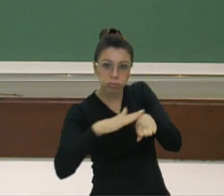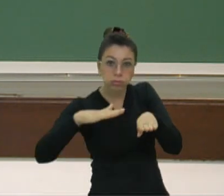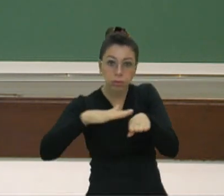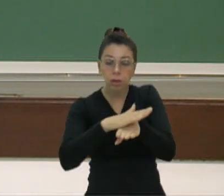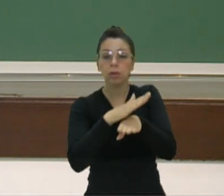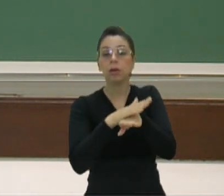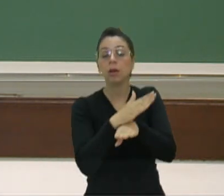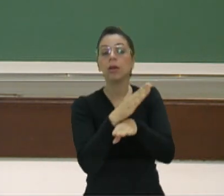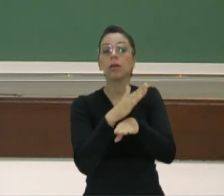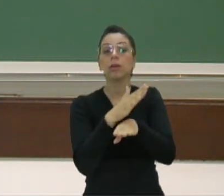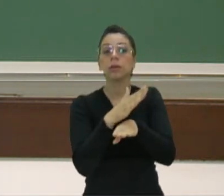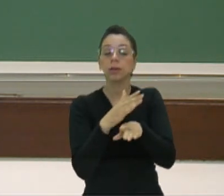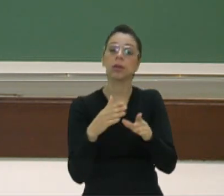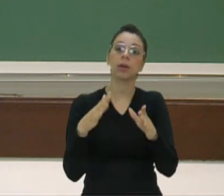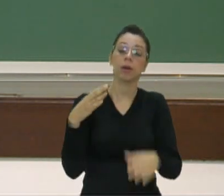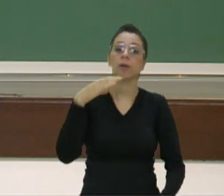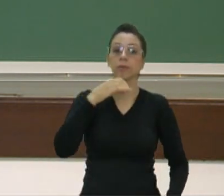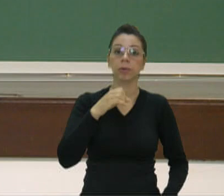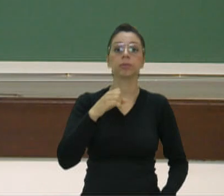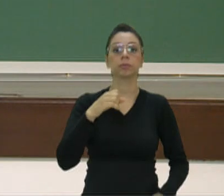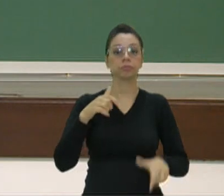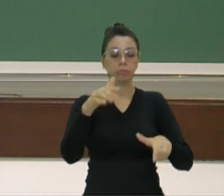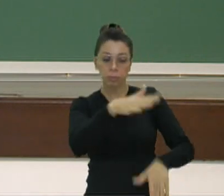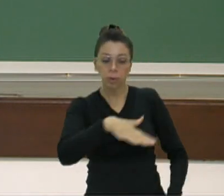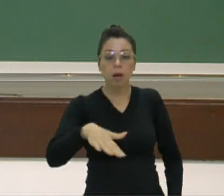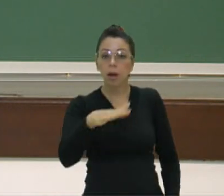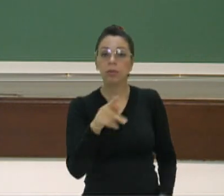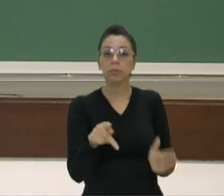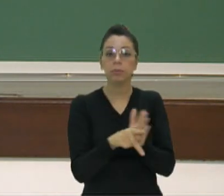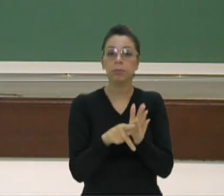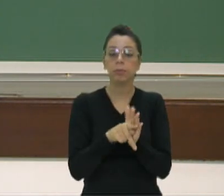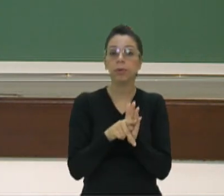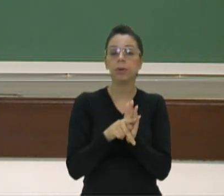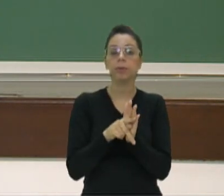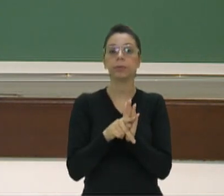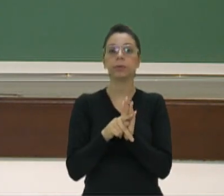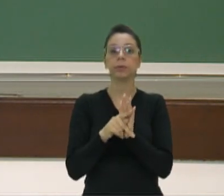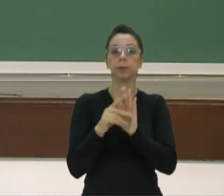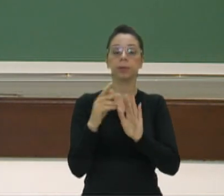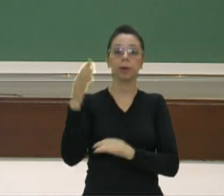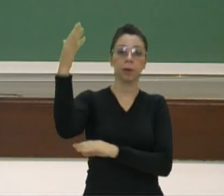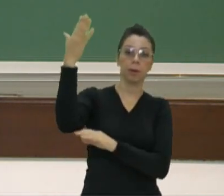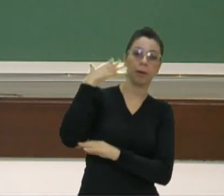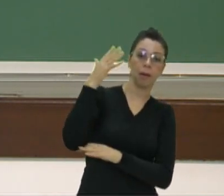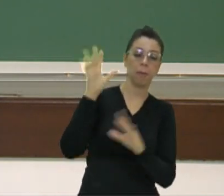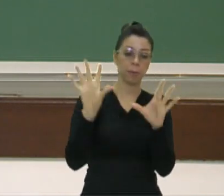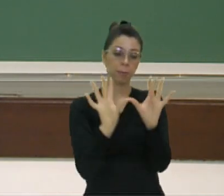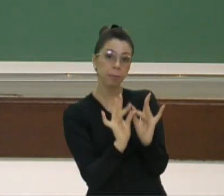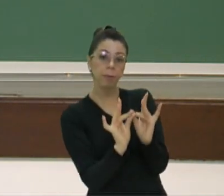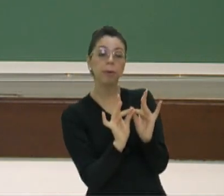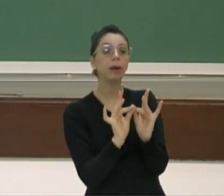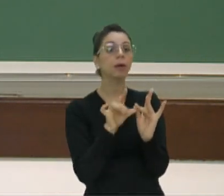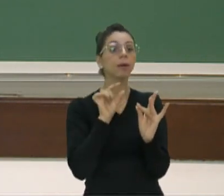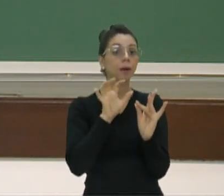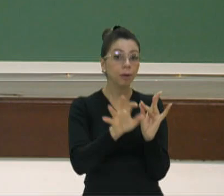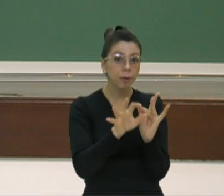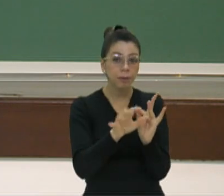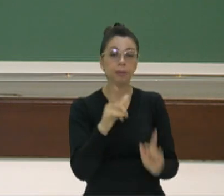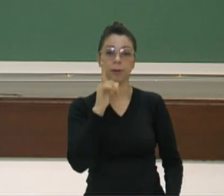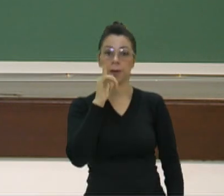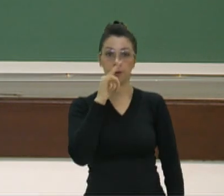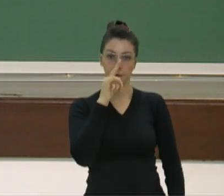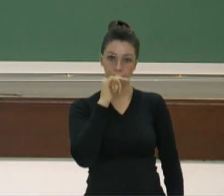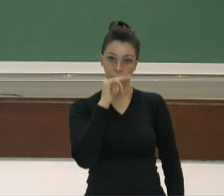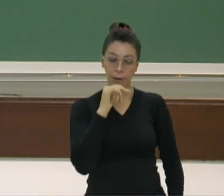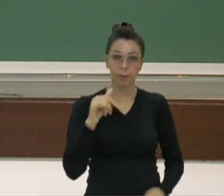E, logicamente, nas regiões tropicais, que nós temos literalmente a presença de calor e umidade, esta água,